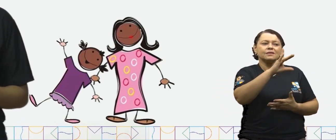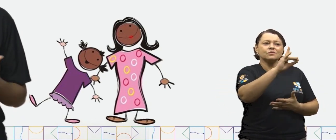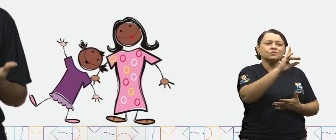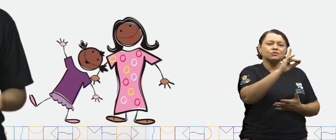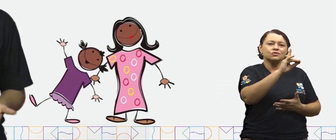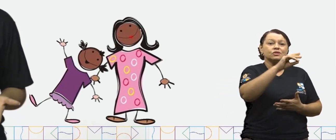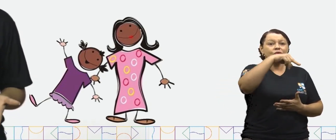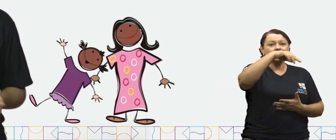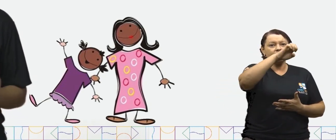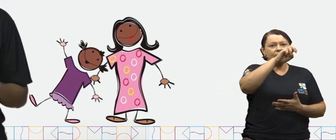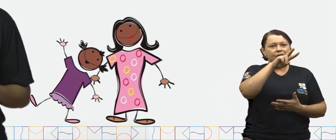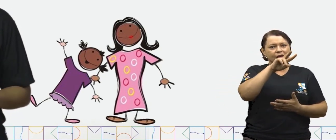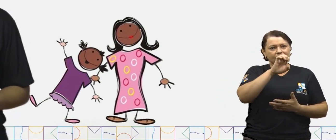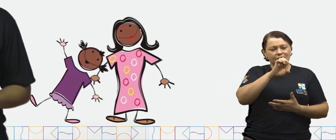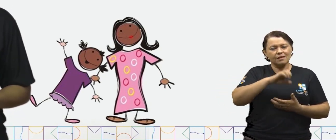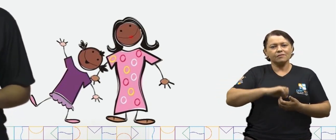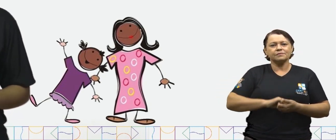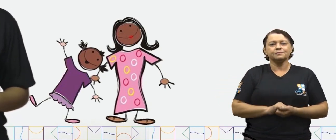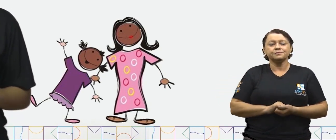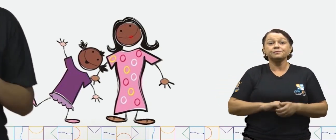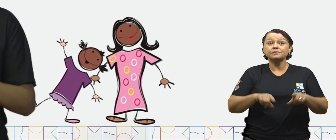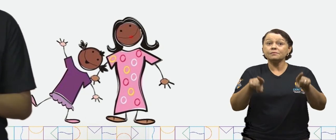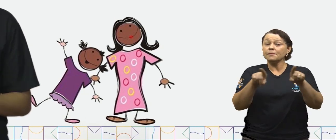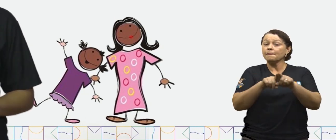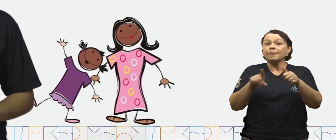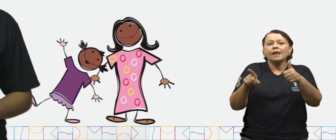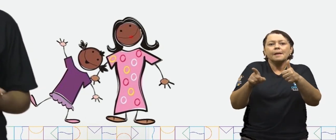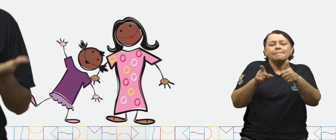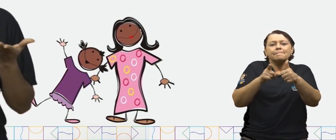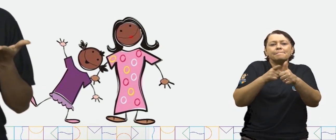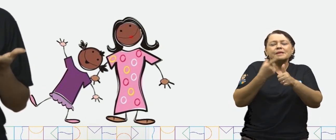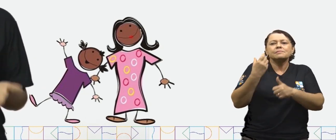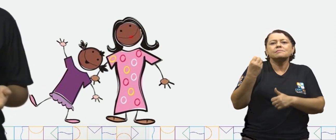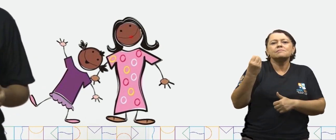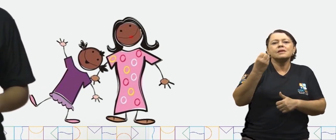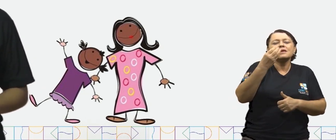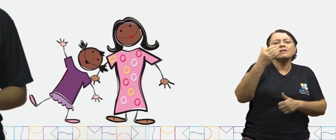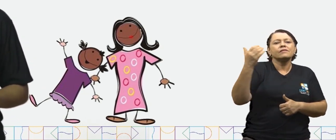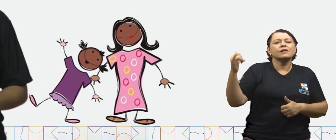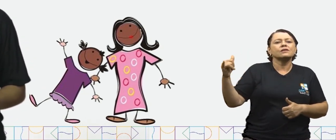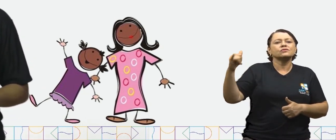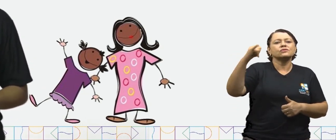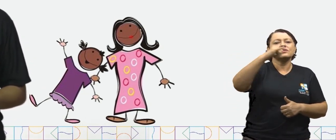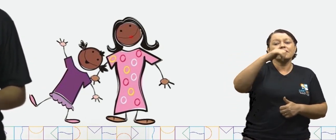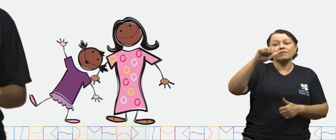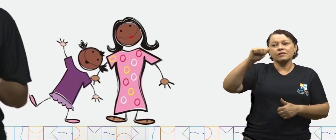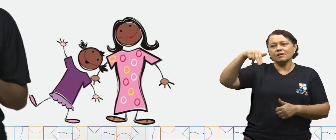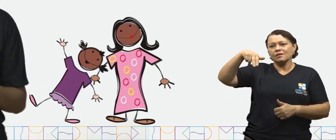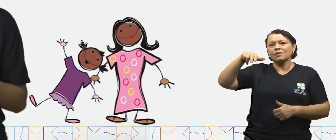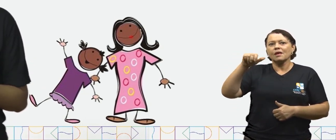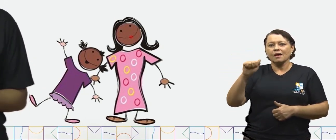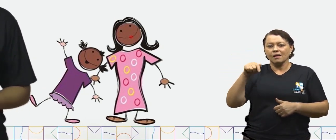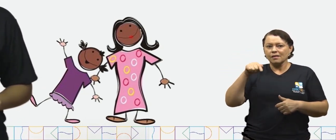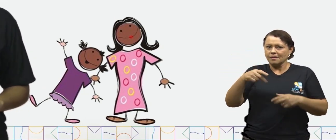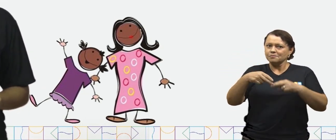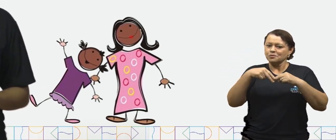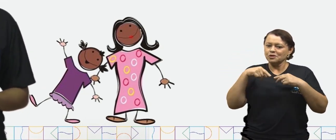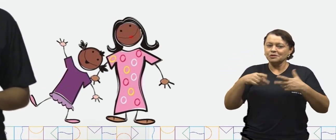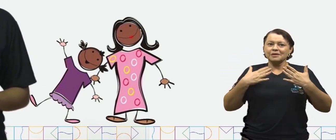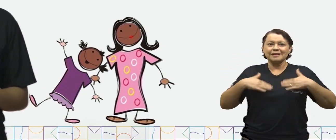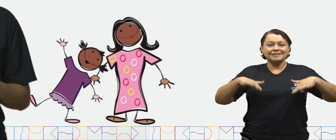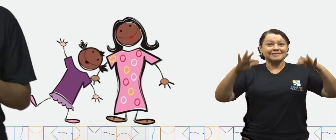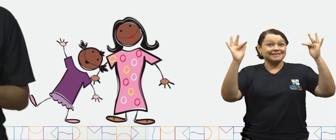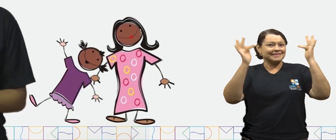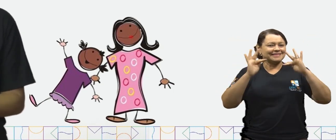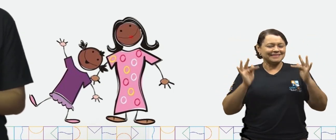nada mais, nada menos do que a neve. Além disso, foi a primeira viagem de avião dela, e isso a deixou muito